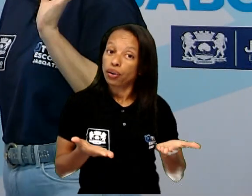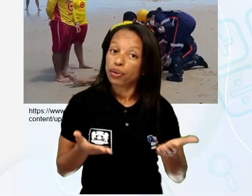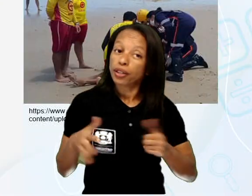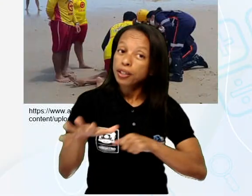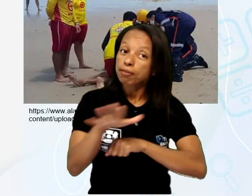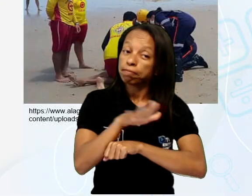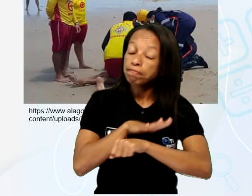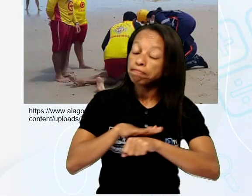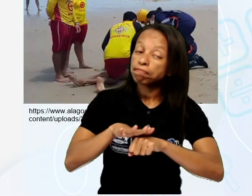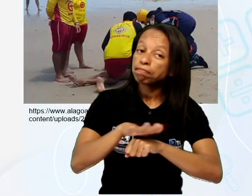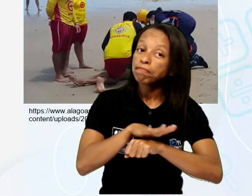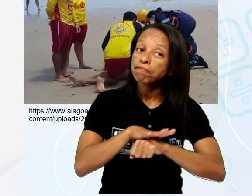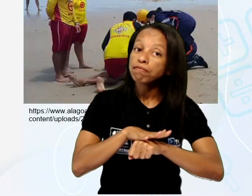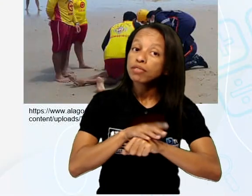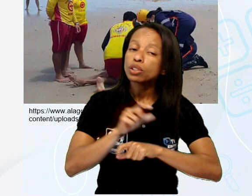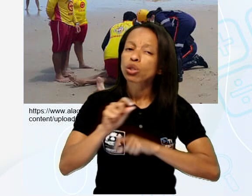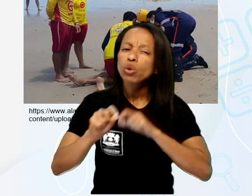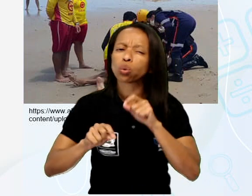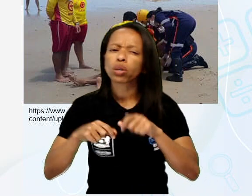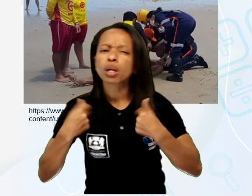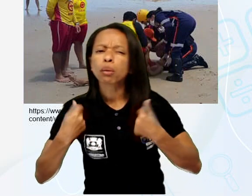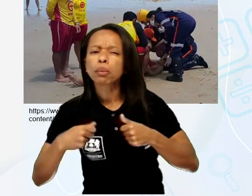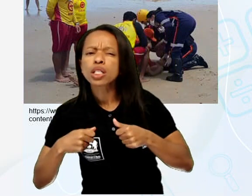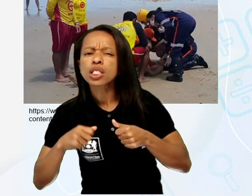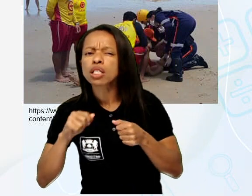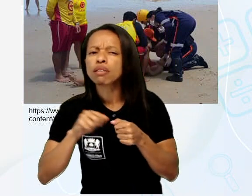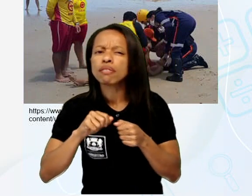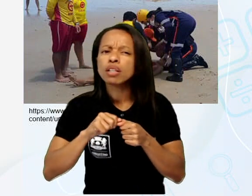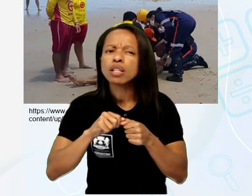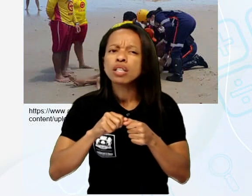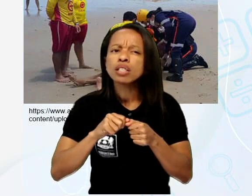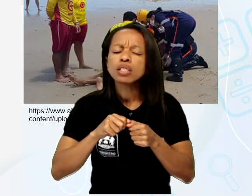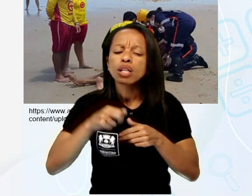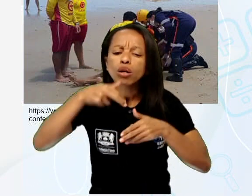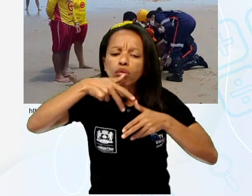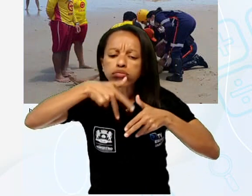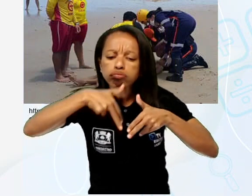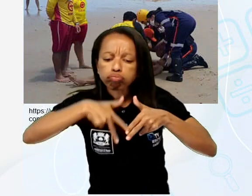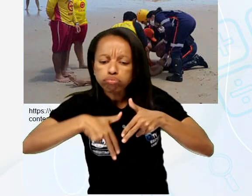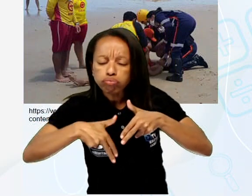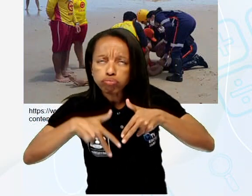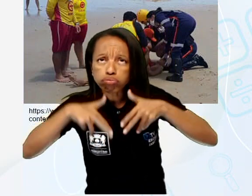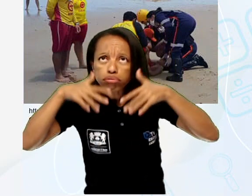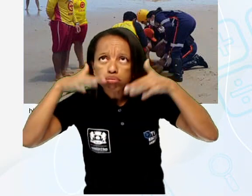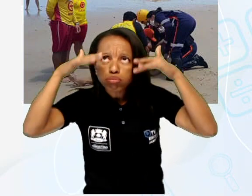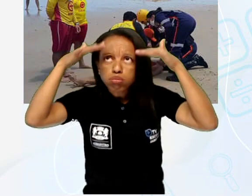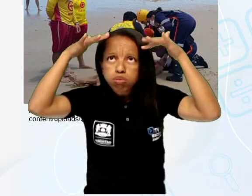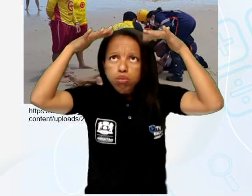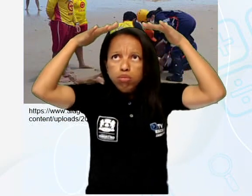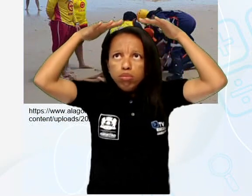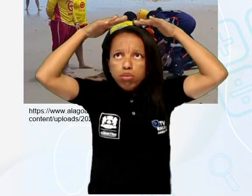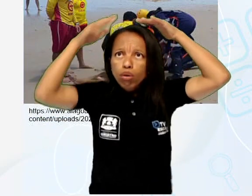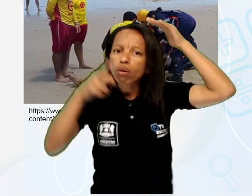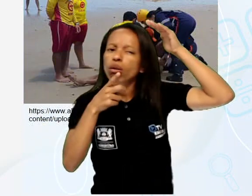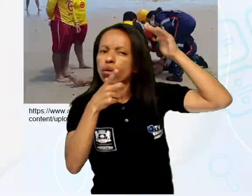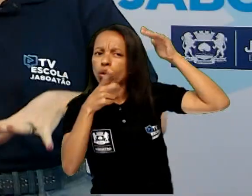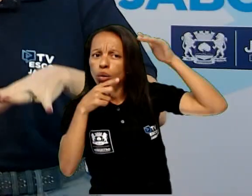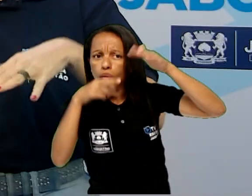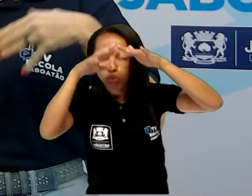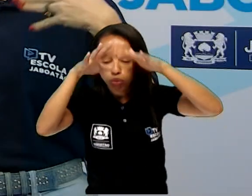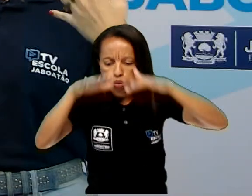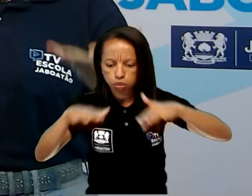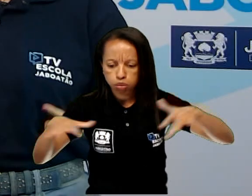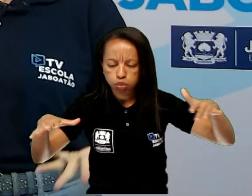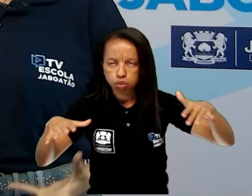o que nós devemos fazer em caso de afogamento. Alguém já passou por uma situação dessa? De afogamento ou quase afogamento, ou